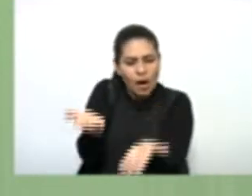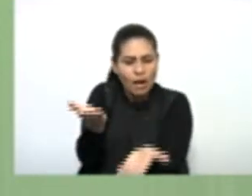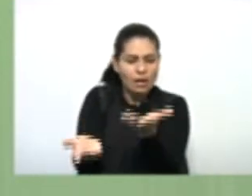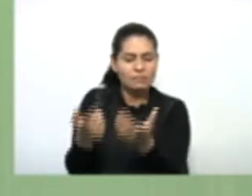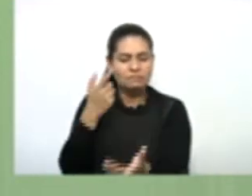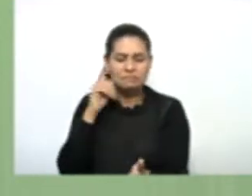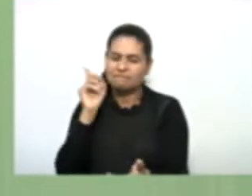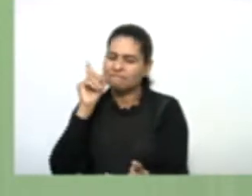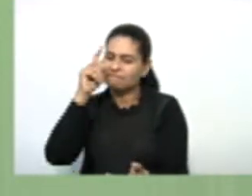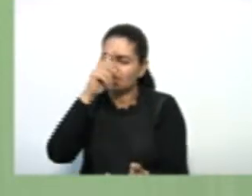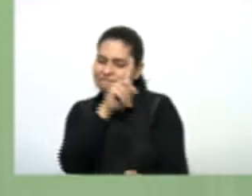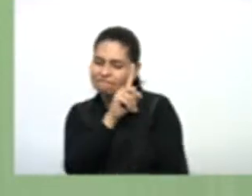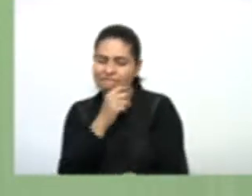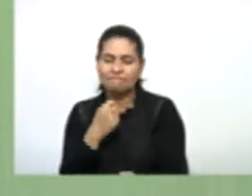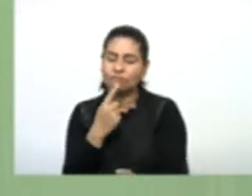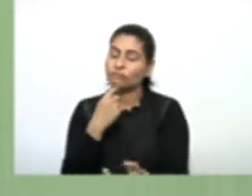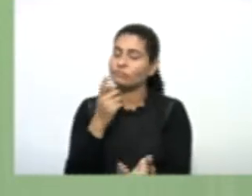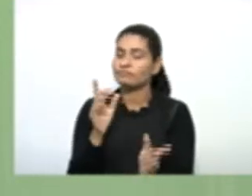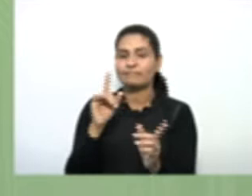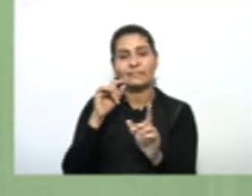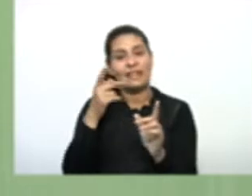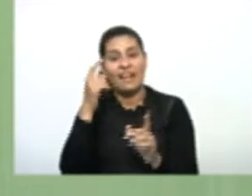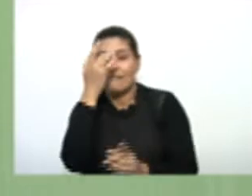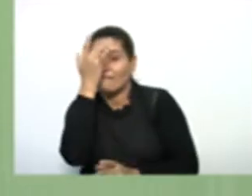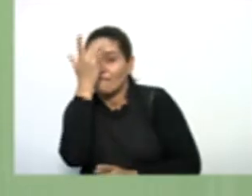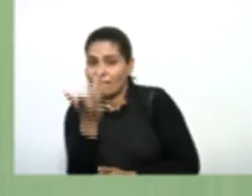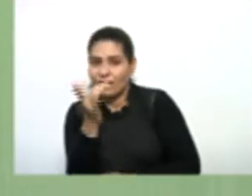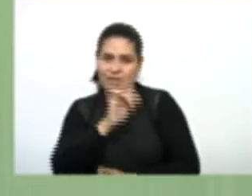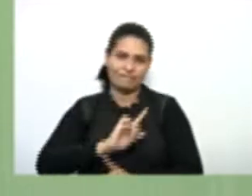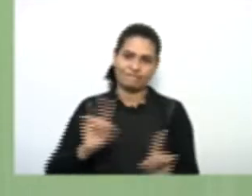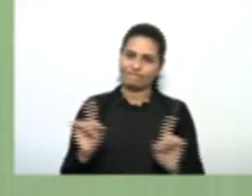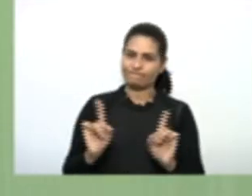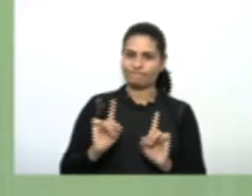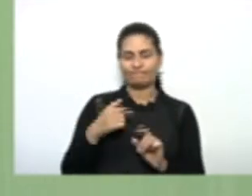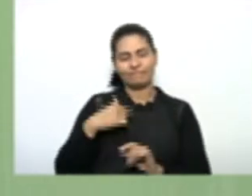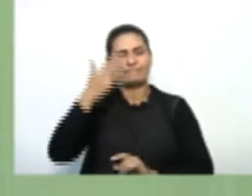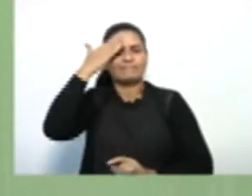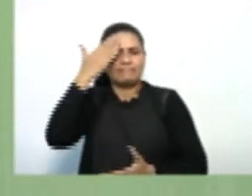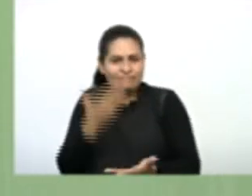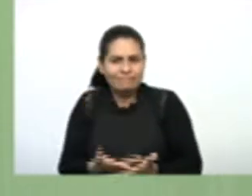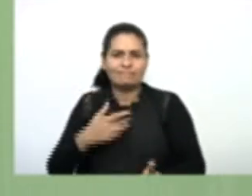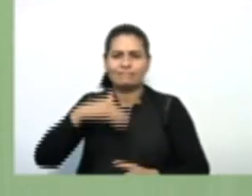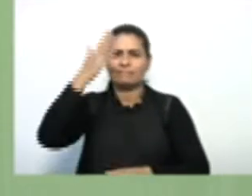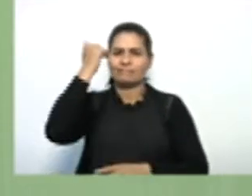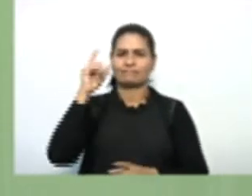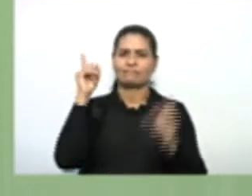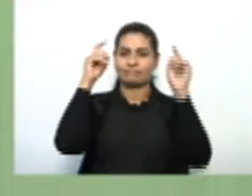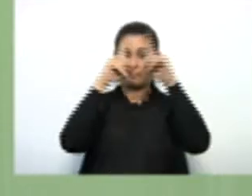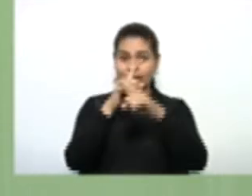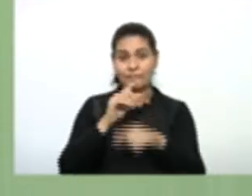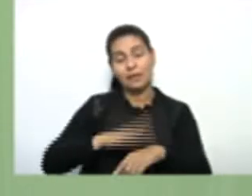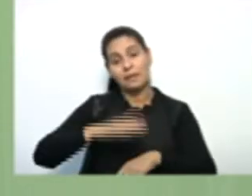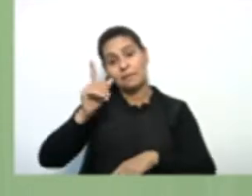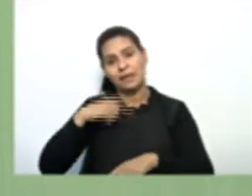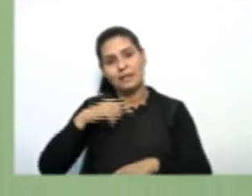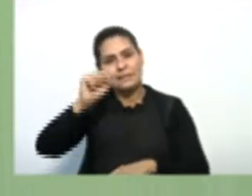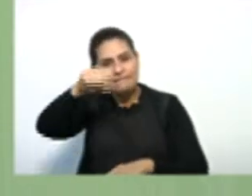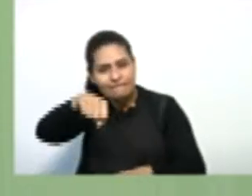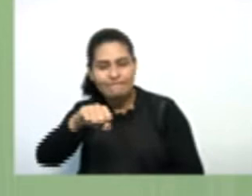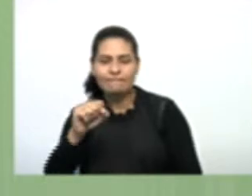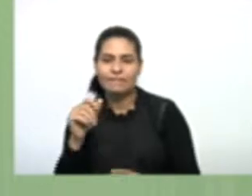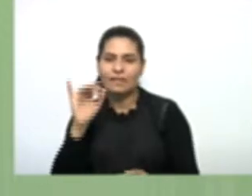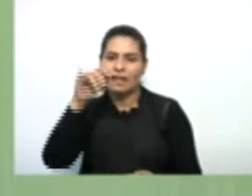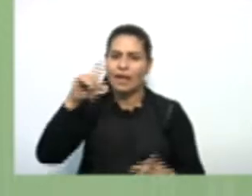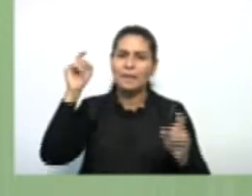muito grande e a gente nunca admite que isso é uma coisa fácil de ser feita, a gente reconhece as dificuldades, mas essa sim há de ser